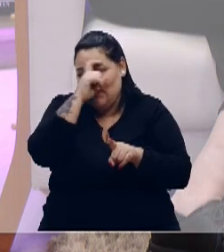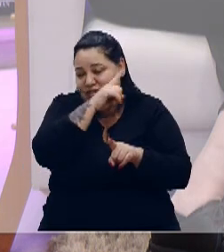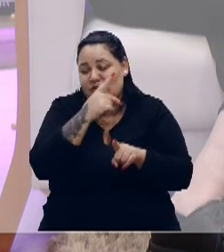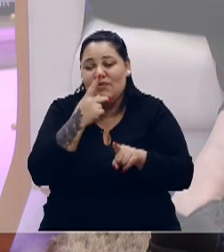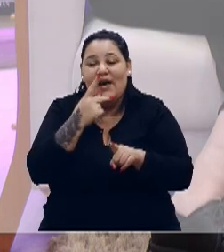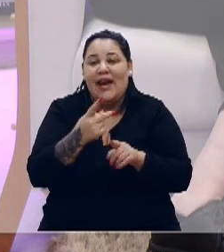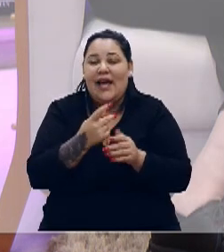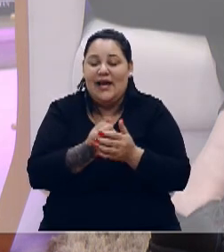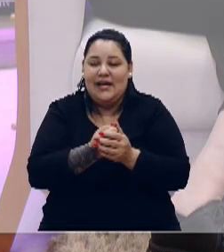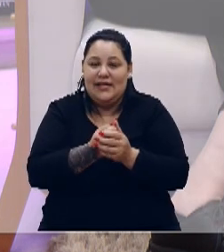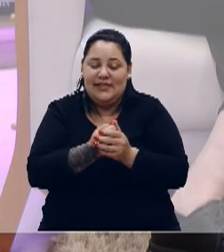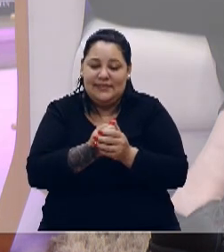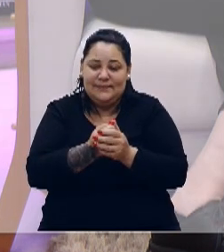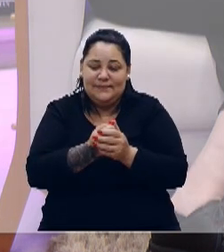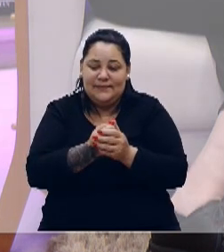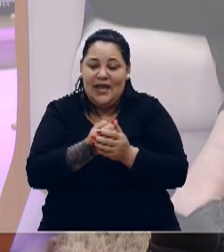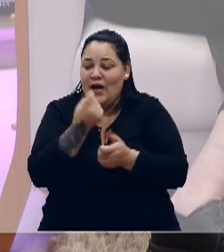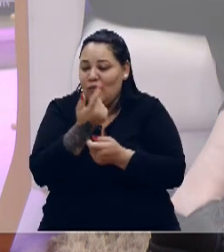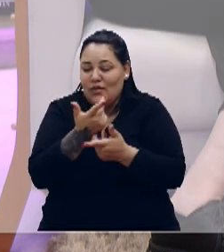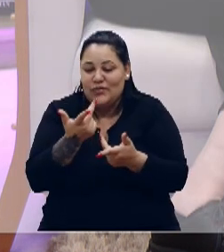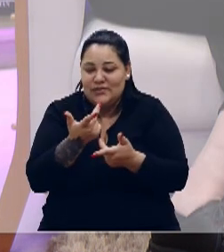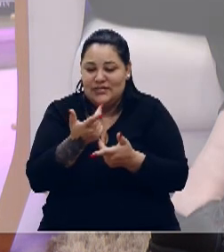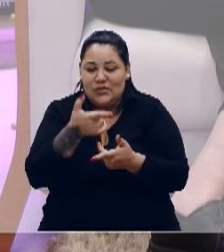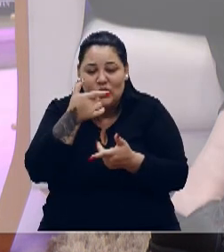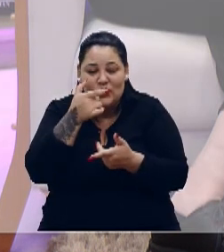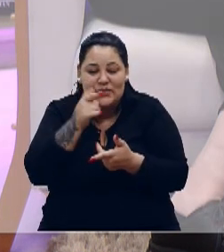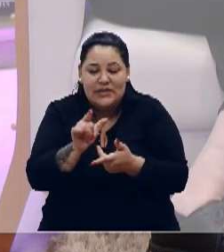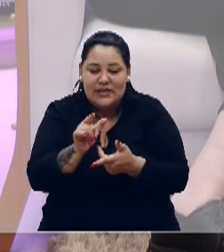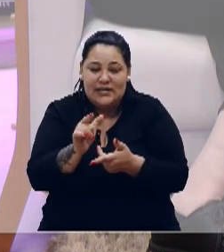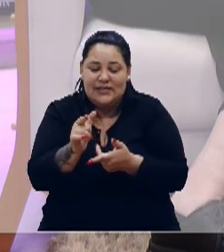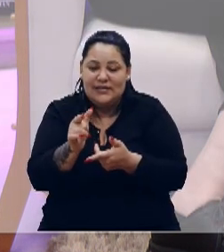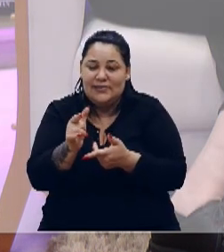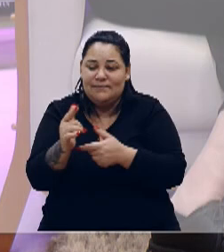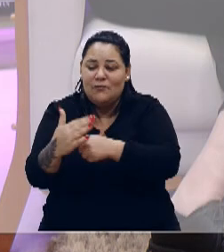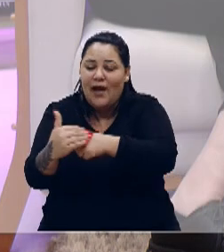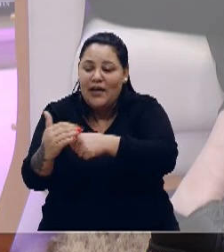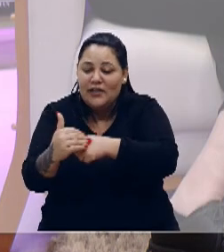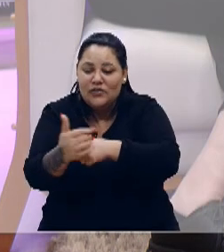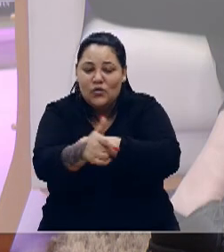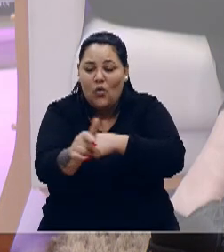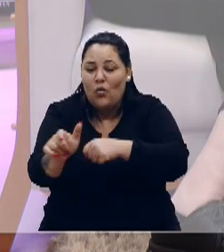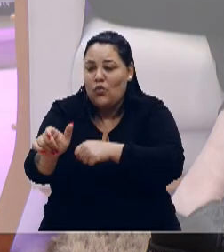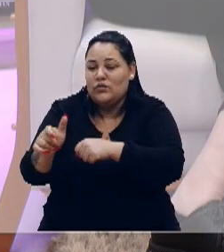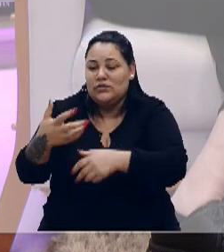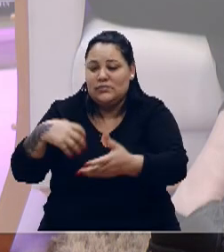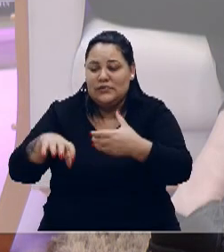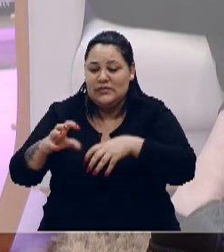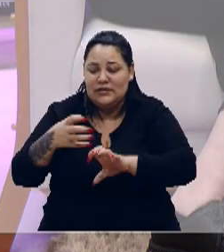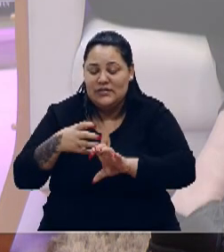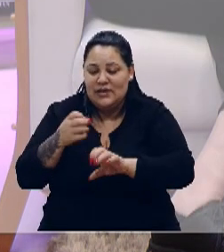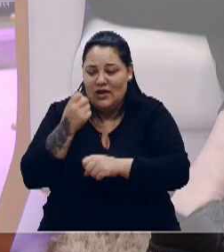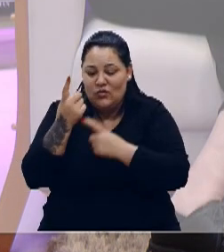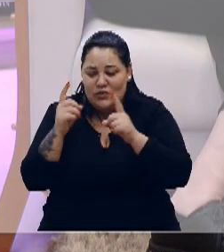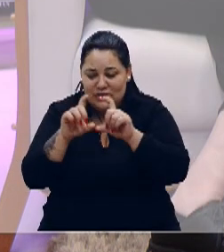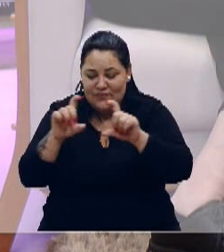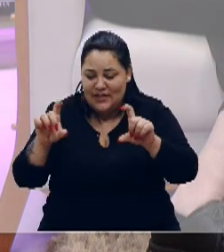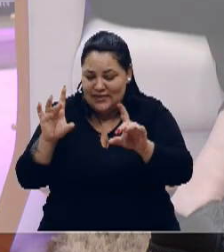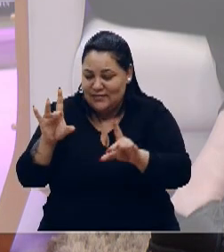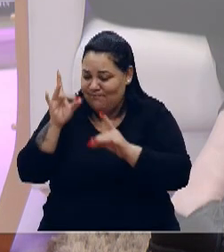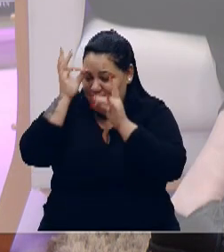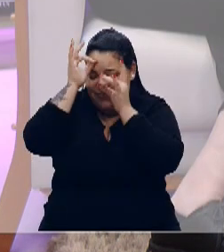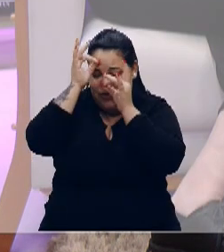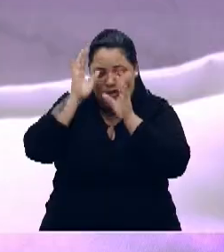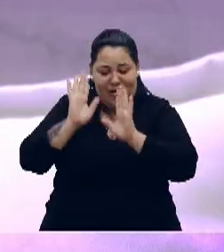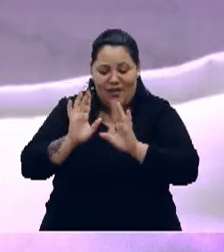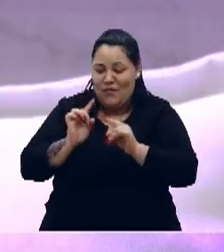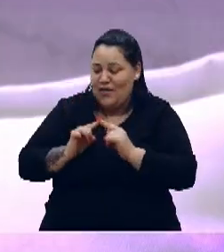algo que vá confortar o outro lado, porque muitas vezes, talvez, frases muito interessantes não grudaram em mim, porque não era